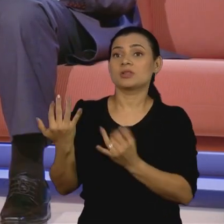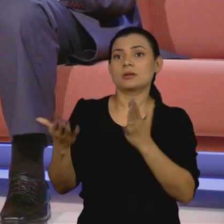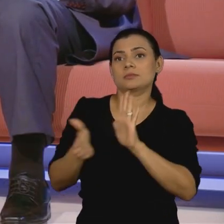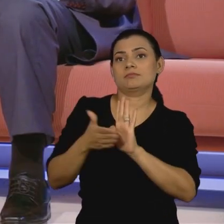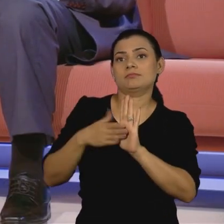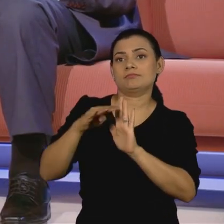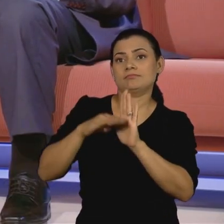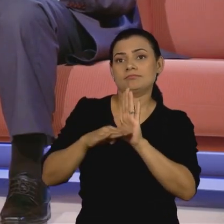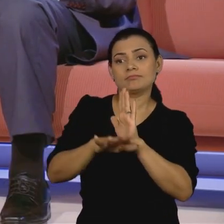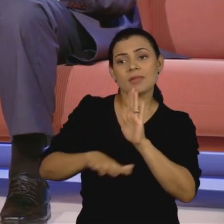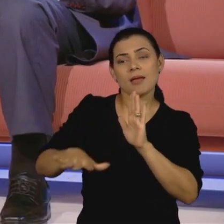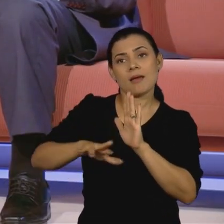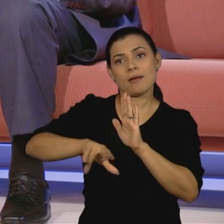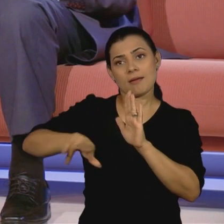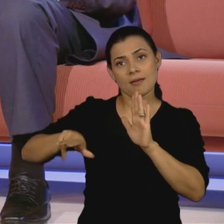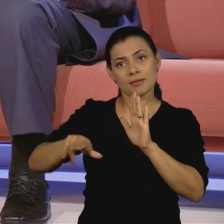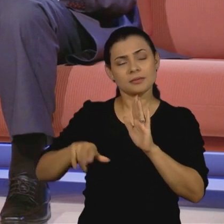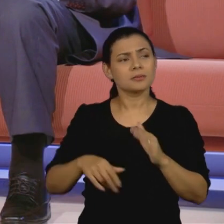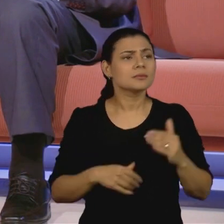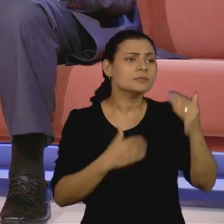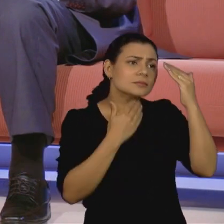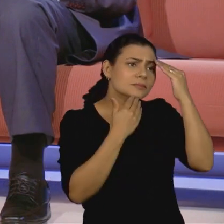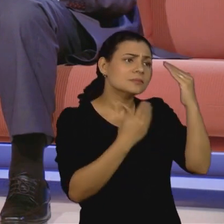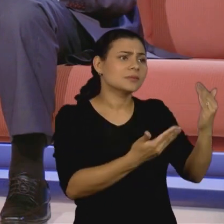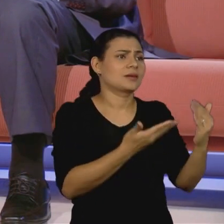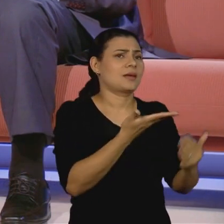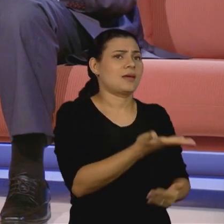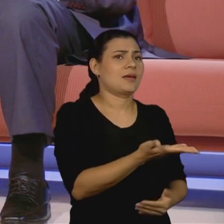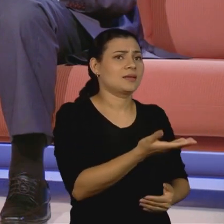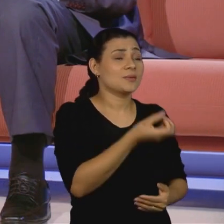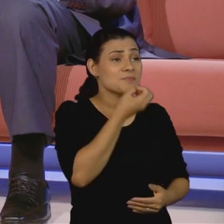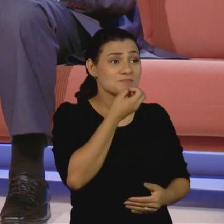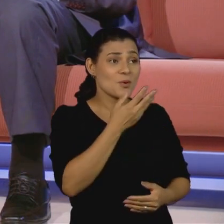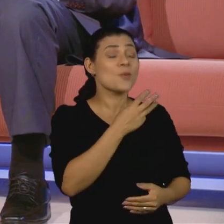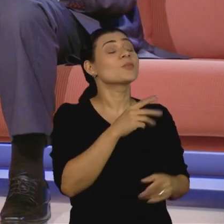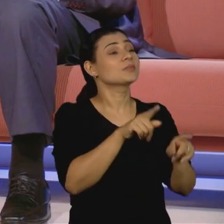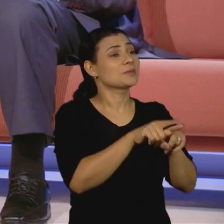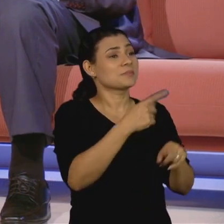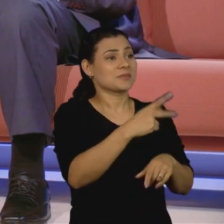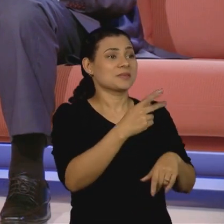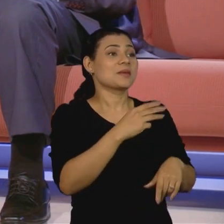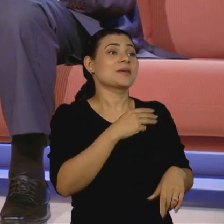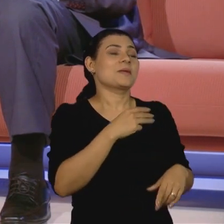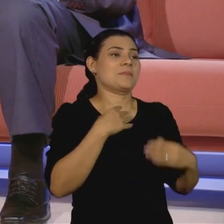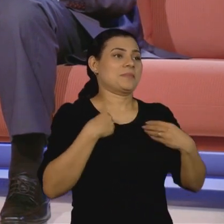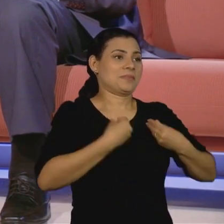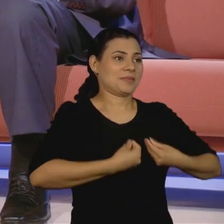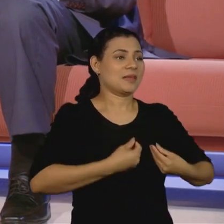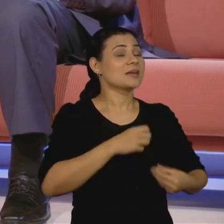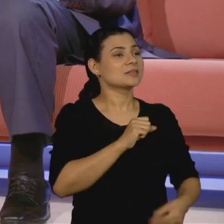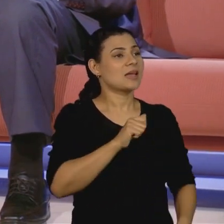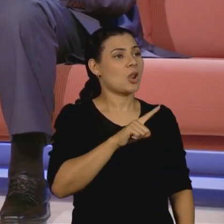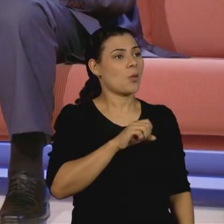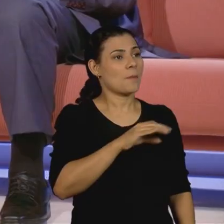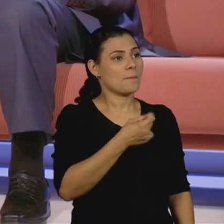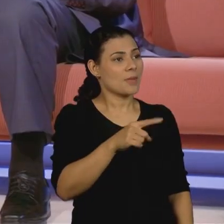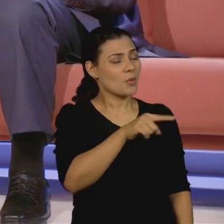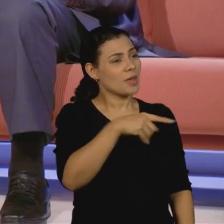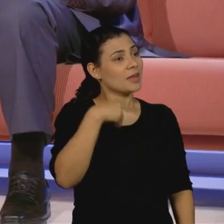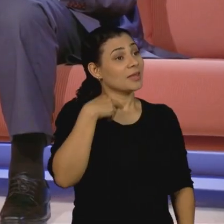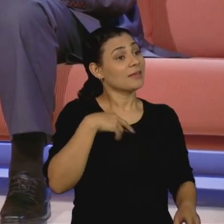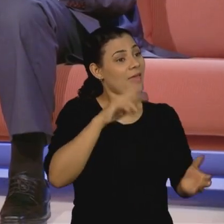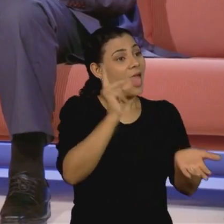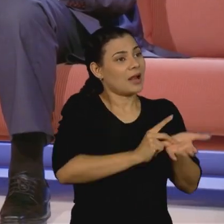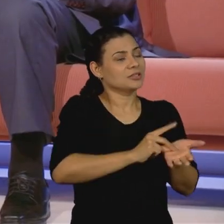desenvolvidas nessa área. Ministro, obrigado. O bom é que o ministro Luiz Felipe Salomão, ele é um homem realista com